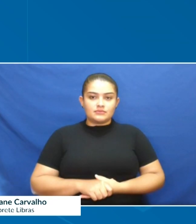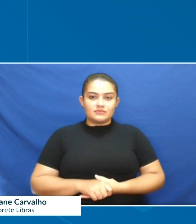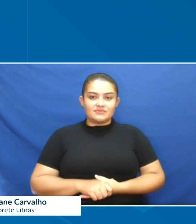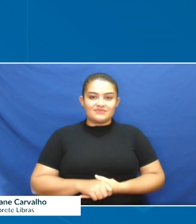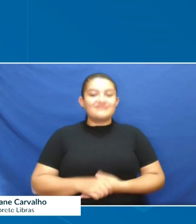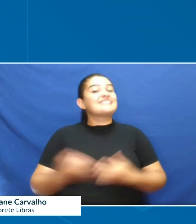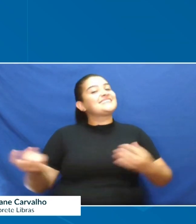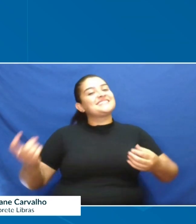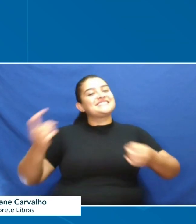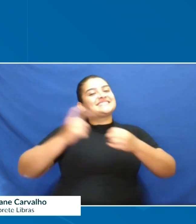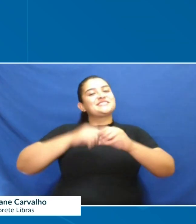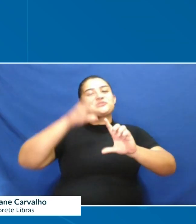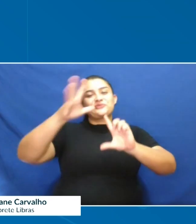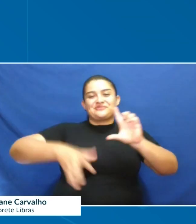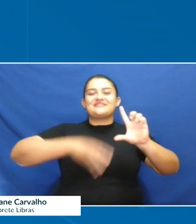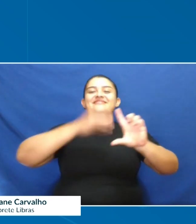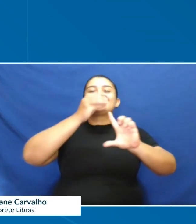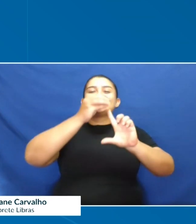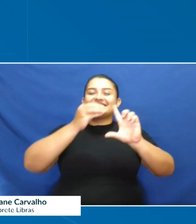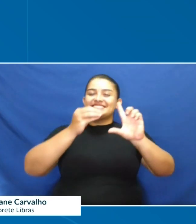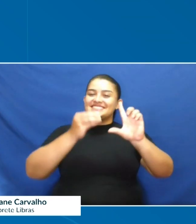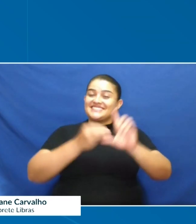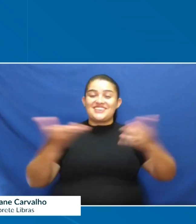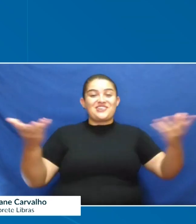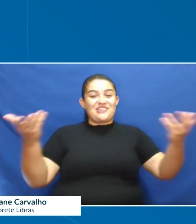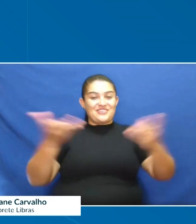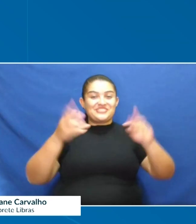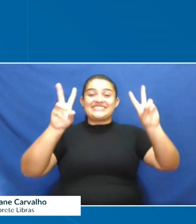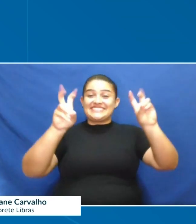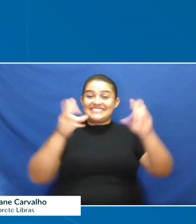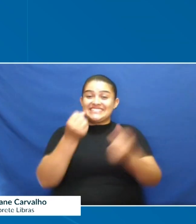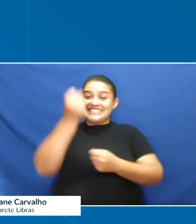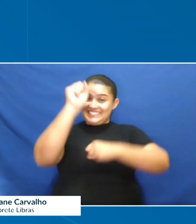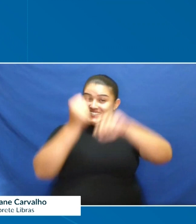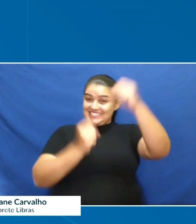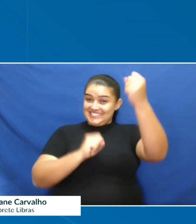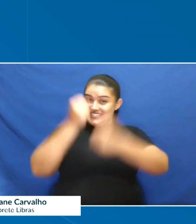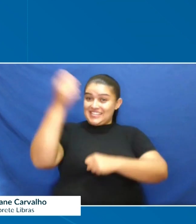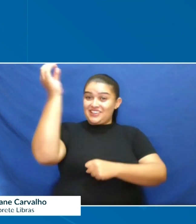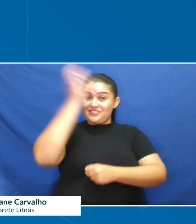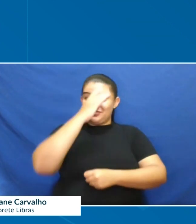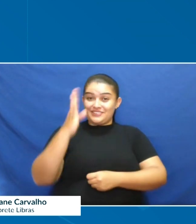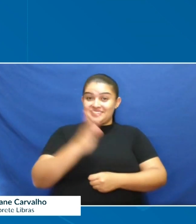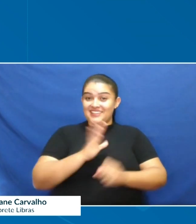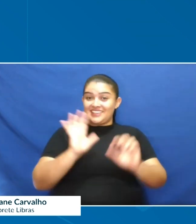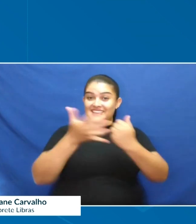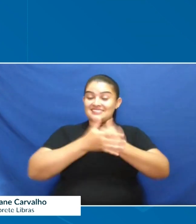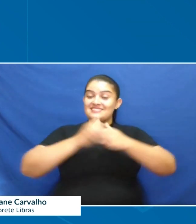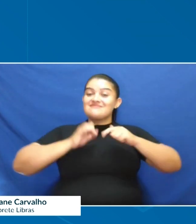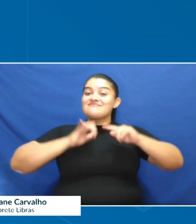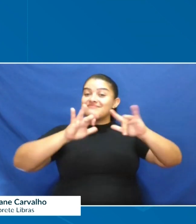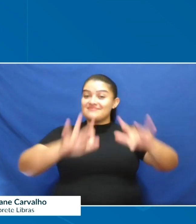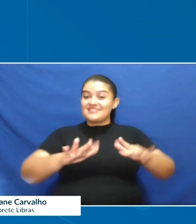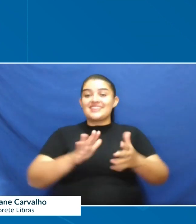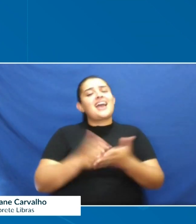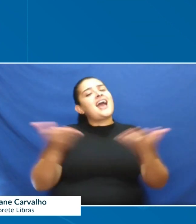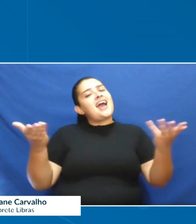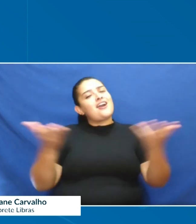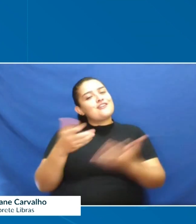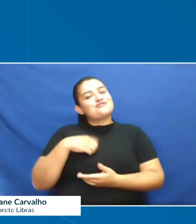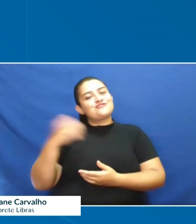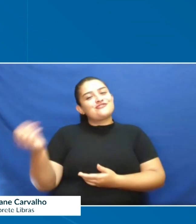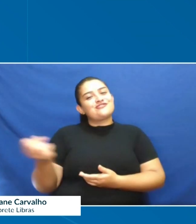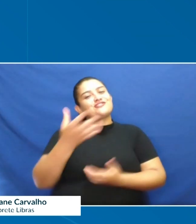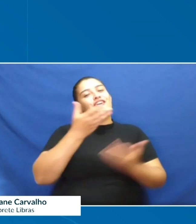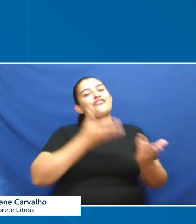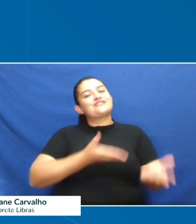Estamos de volta com o Mundo UFG, hoje falando sobre a indústria brasileira na pandemia. Nesse bloco nós temos 2